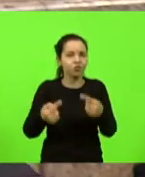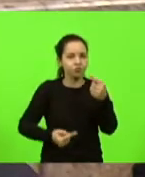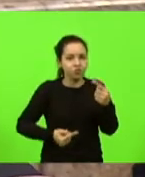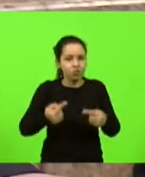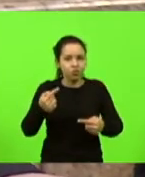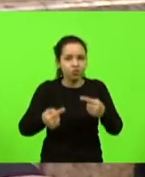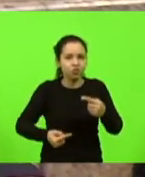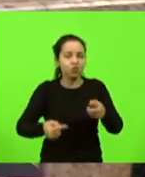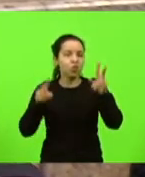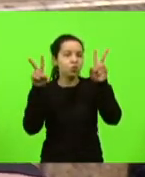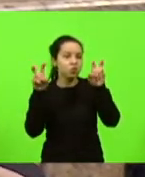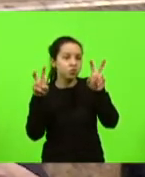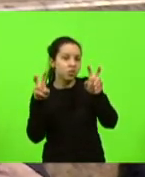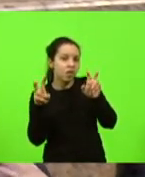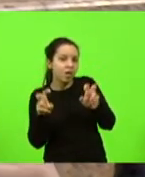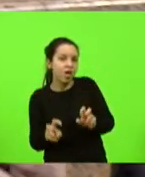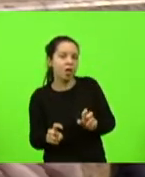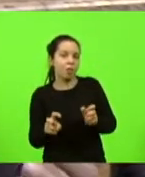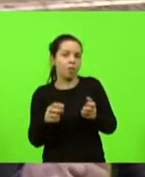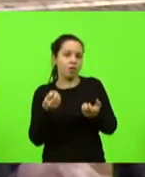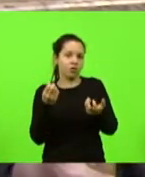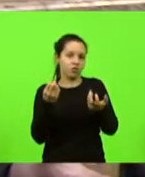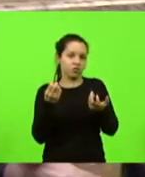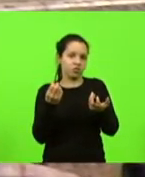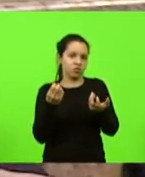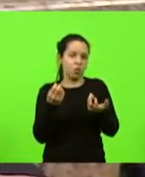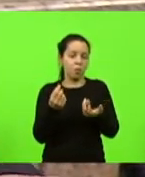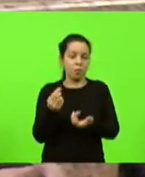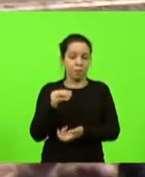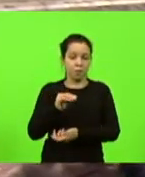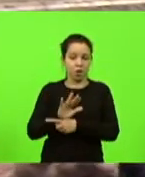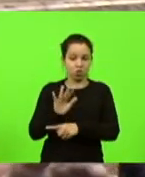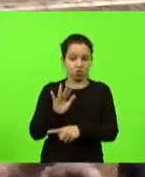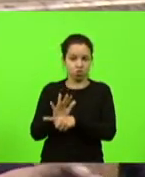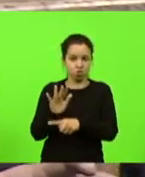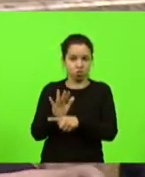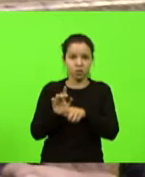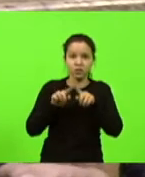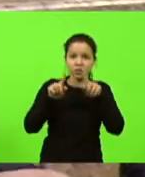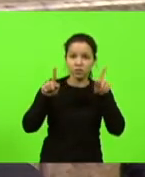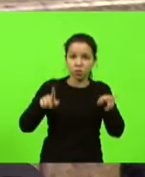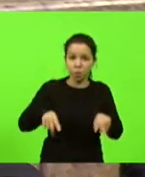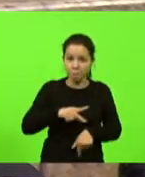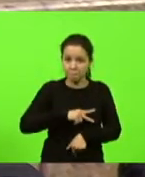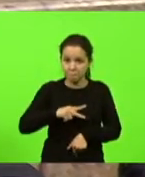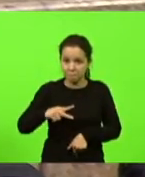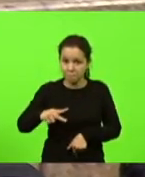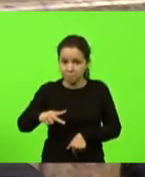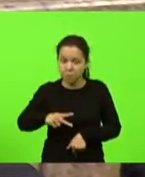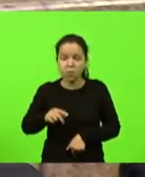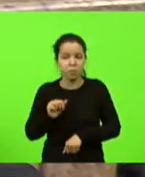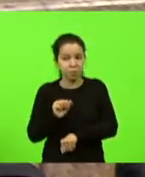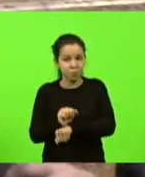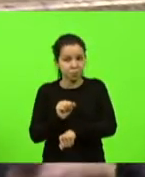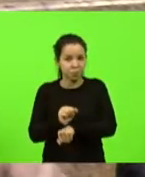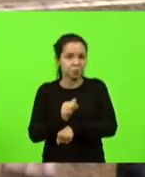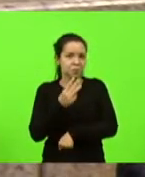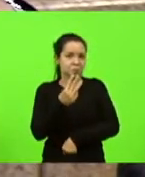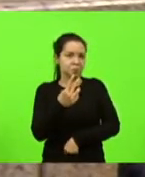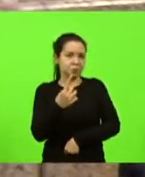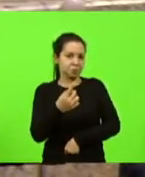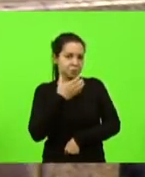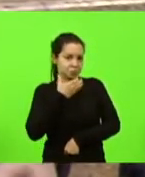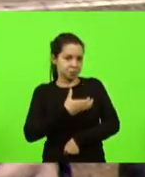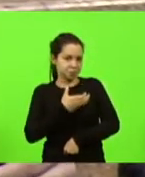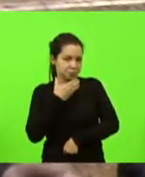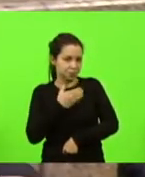relativas, aí, inclusive, aos benefícios estendidos a servidores públicos, que também estão aguardando esse 31 de dezembro, que poderia ainda ser